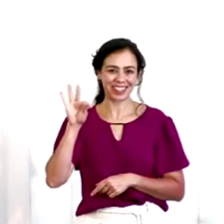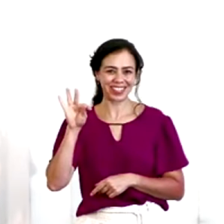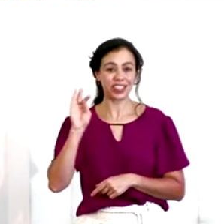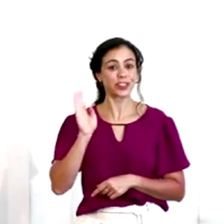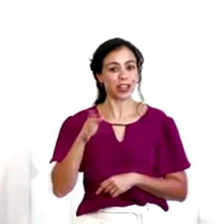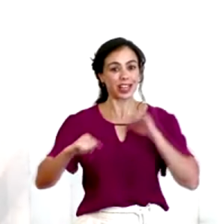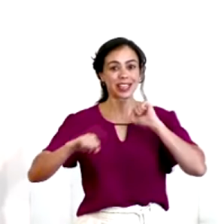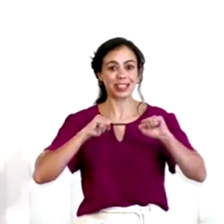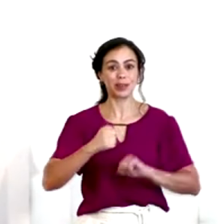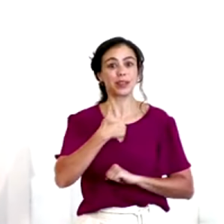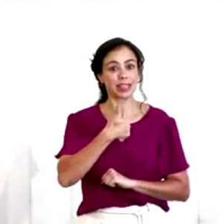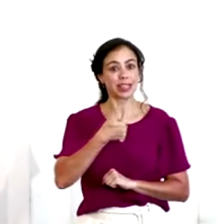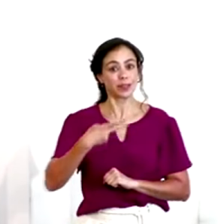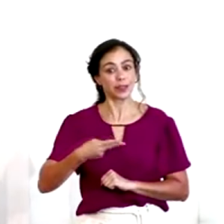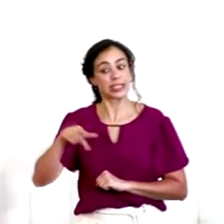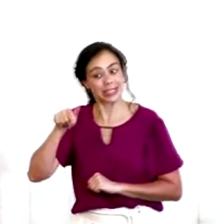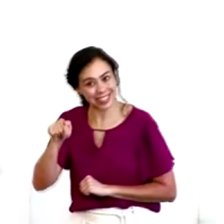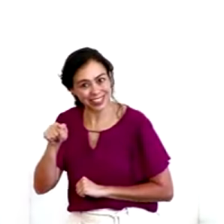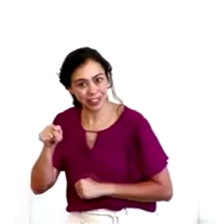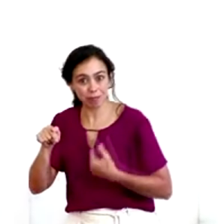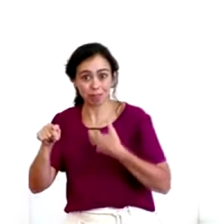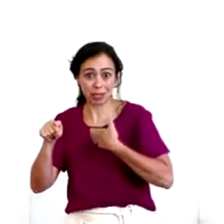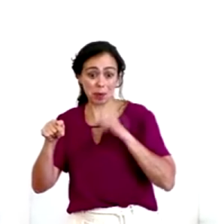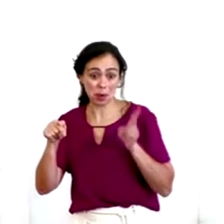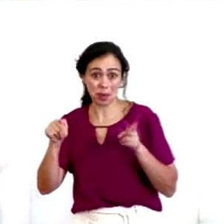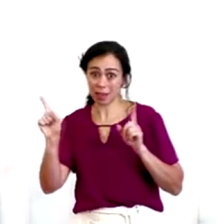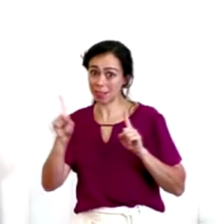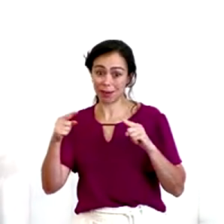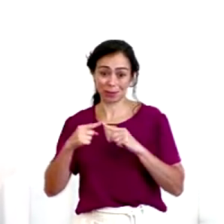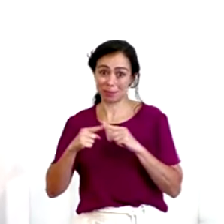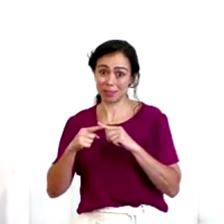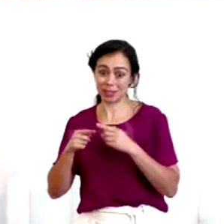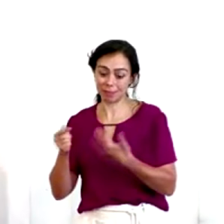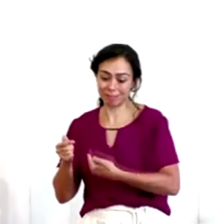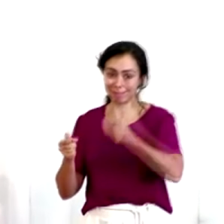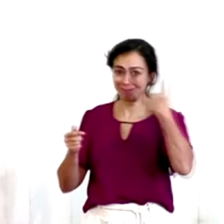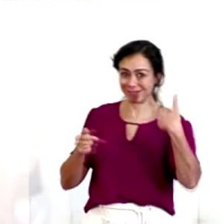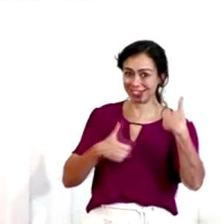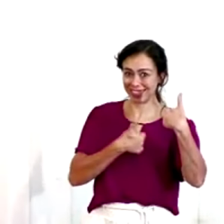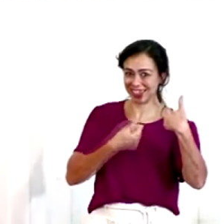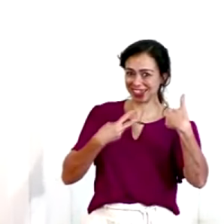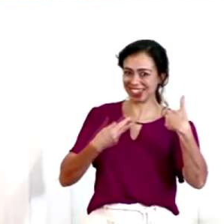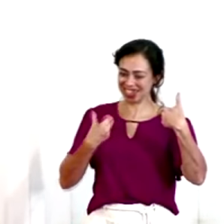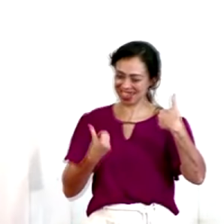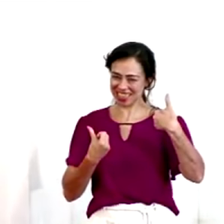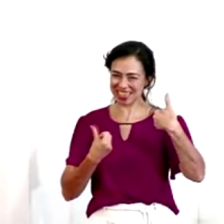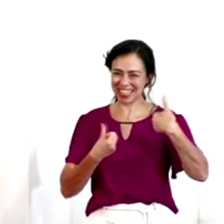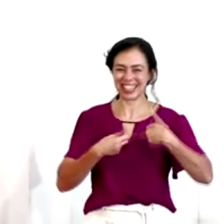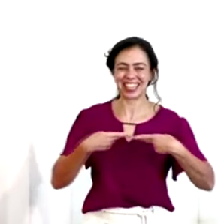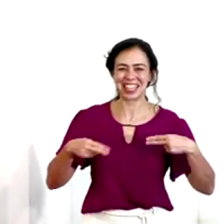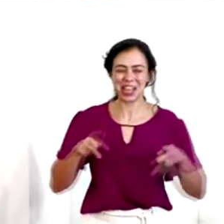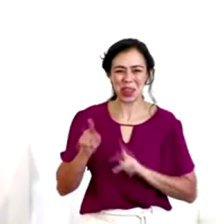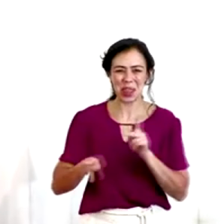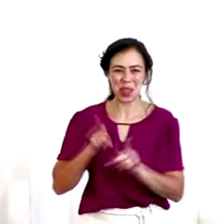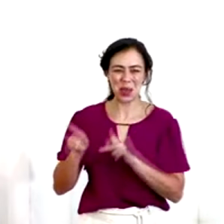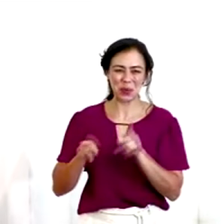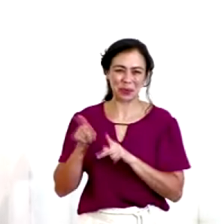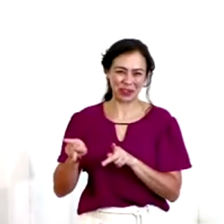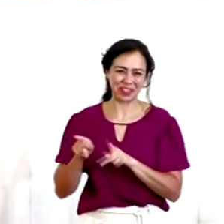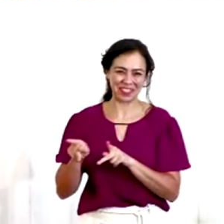anterior, falando de algo que aconteceu na história do povo de Israel. Ano